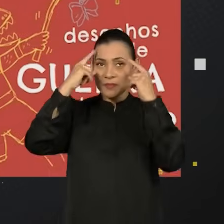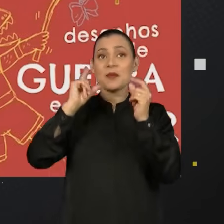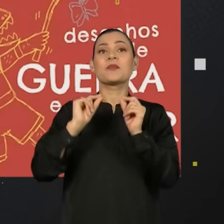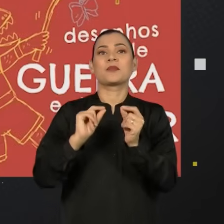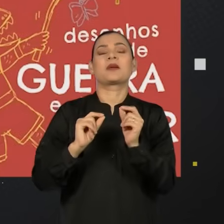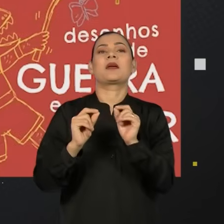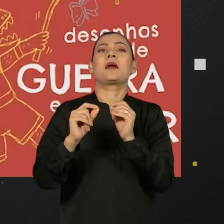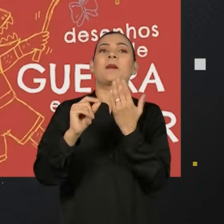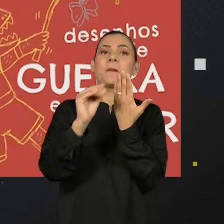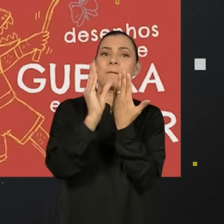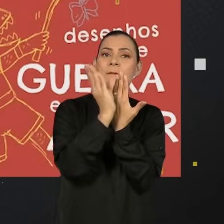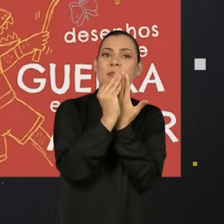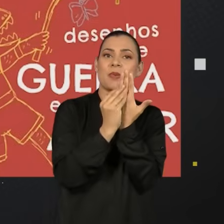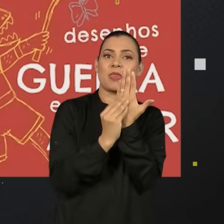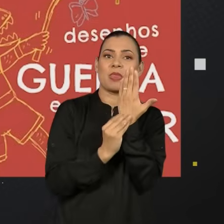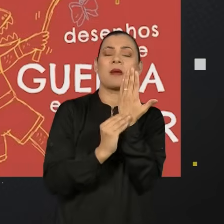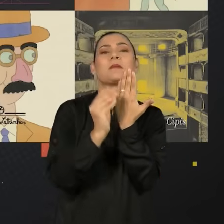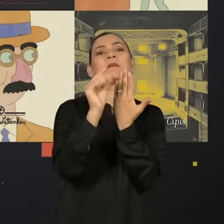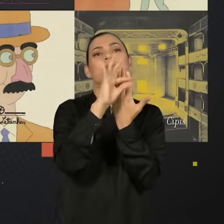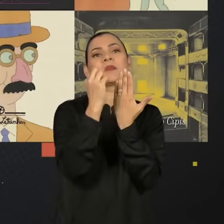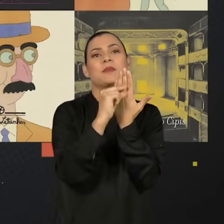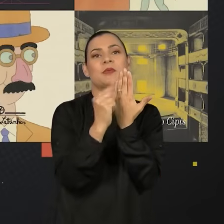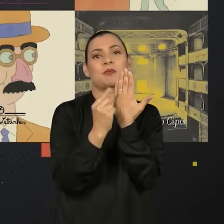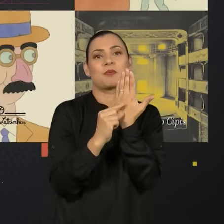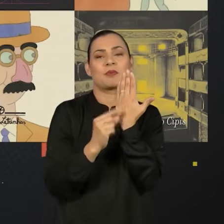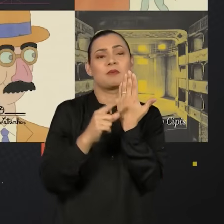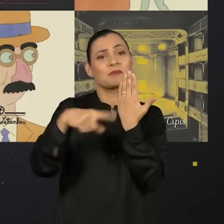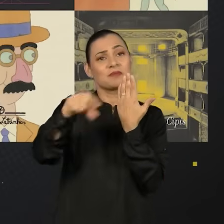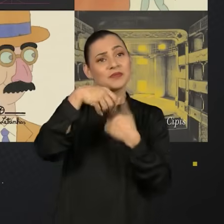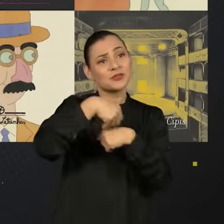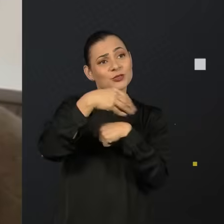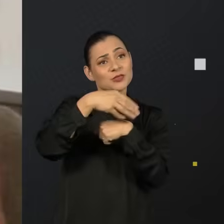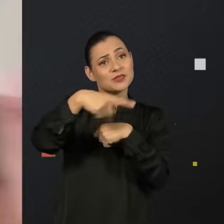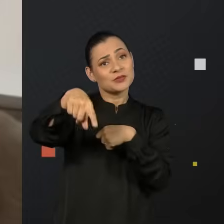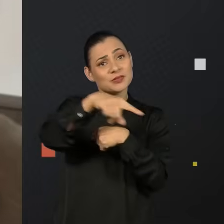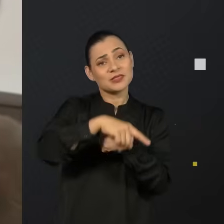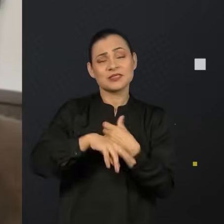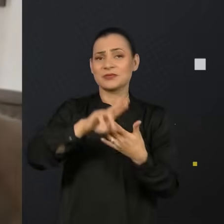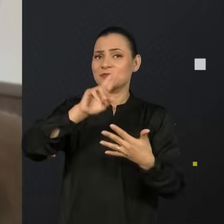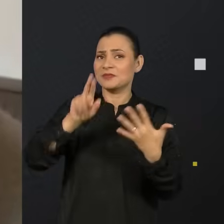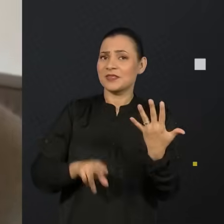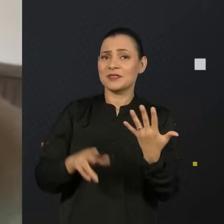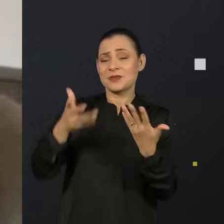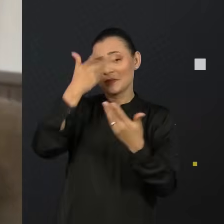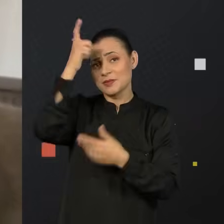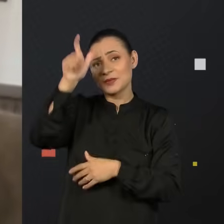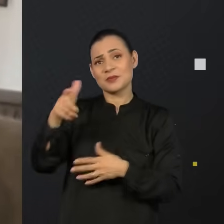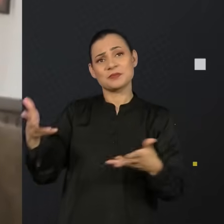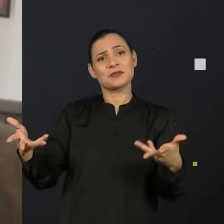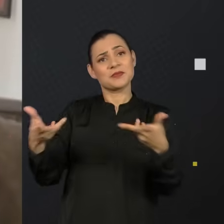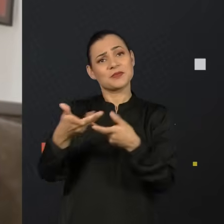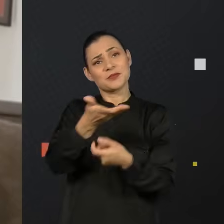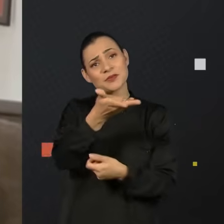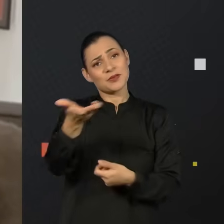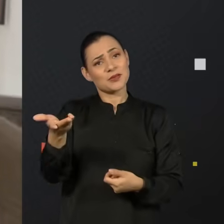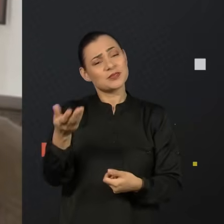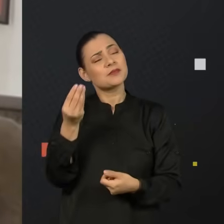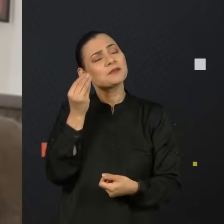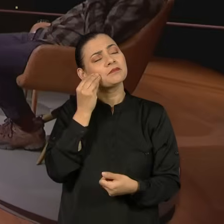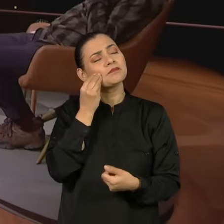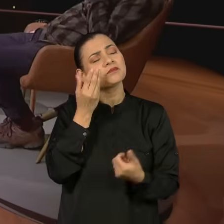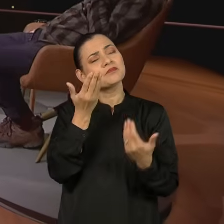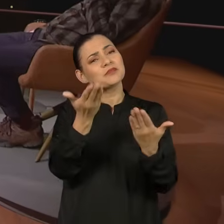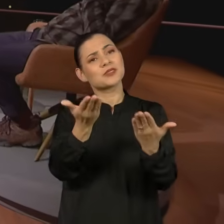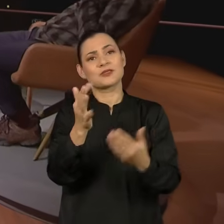bibliográfica sensacional que eu recomendo a todas e todos vocês. E essa pessoa incrível que vocês estão vendo aí. Um beijo muito